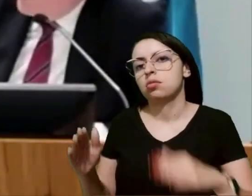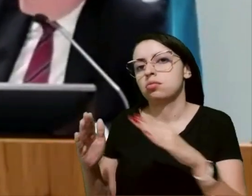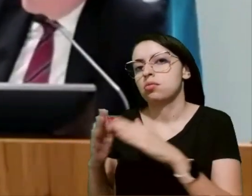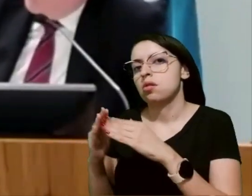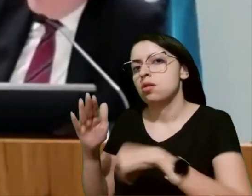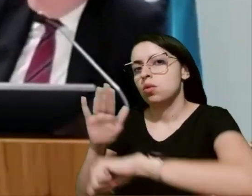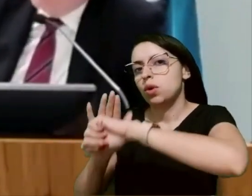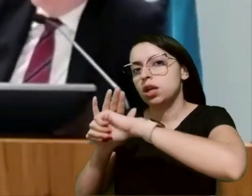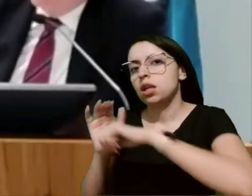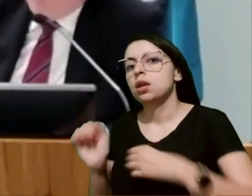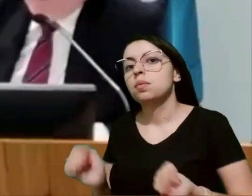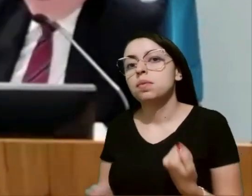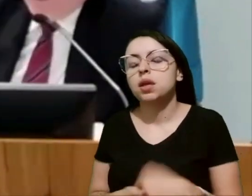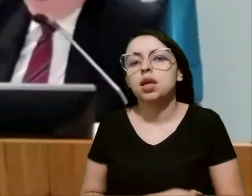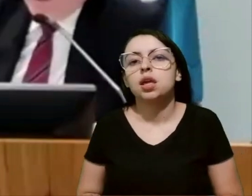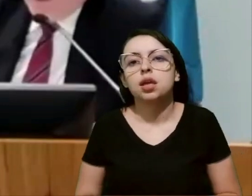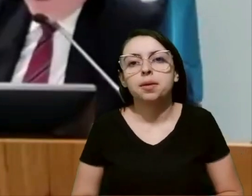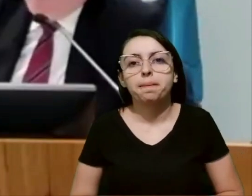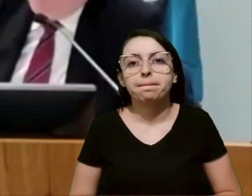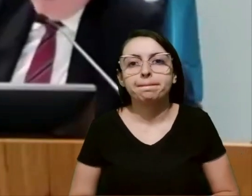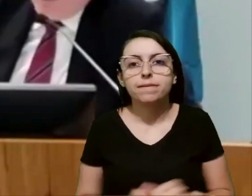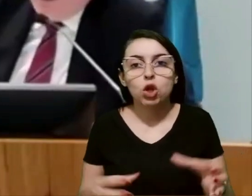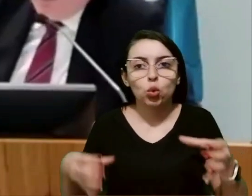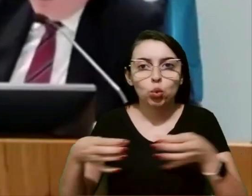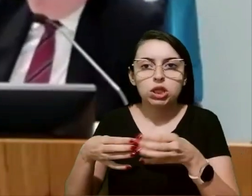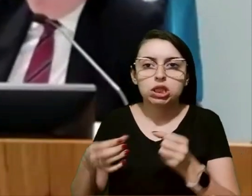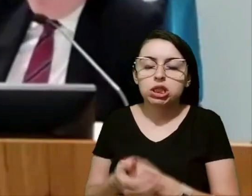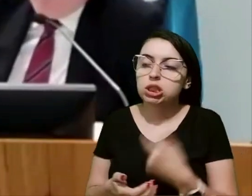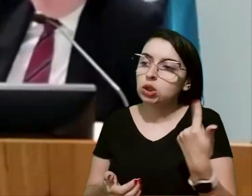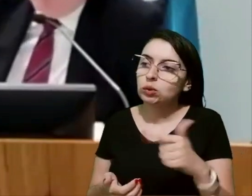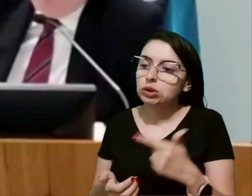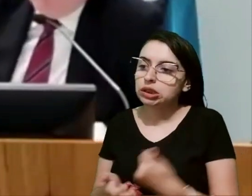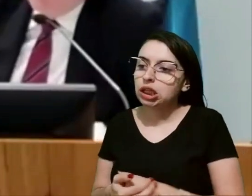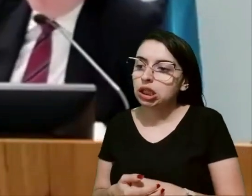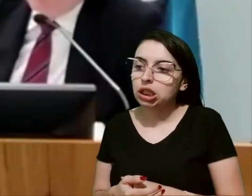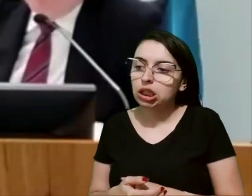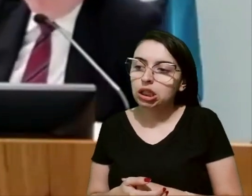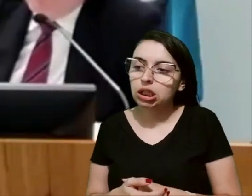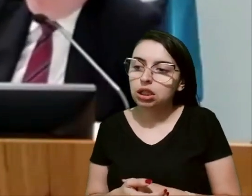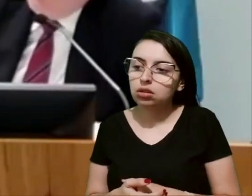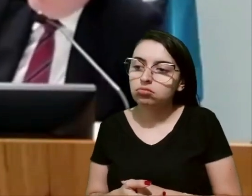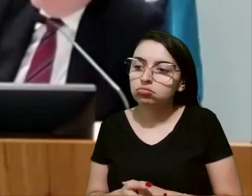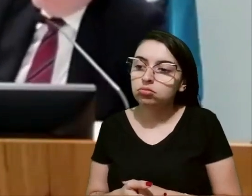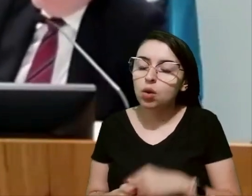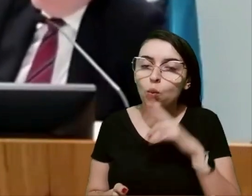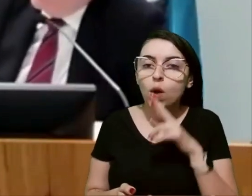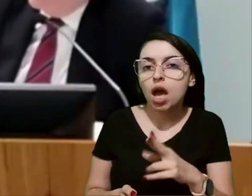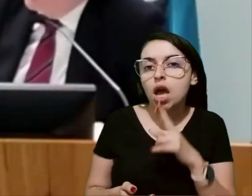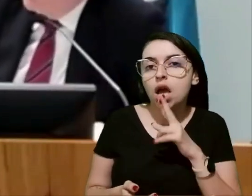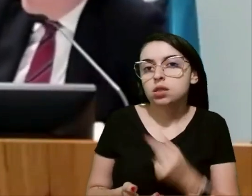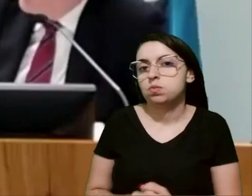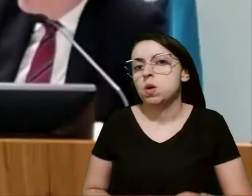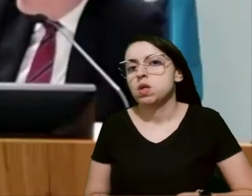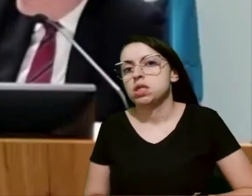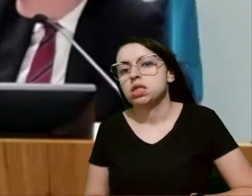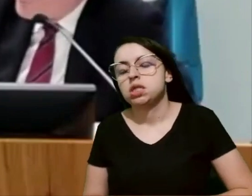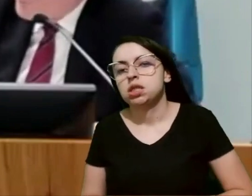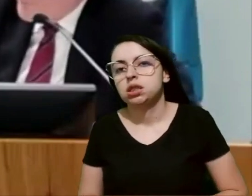crimes praticados por organizações criminosas. Primeiro, quando isso foi feito, na época não havia nenhuma definição de organização criminosa. Segundo,